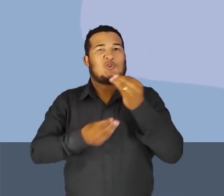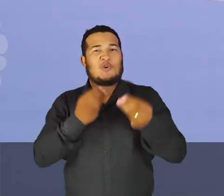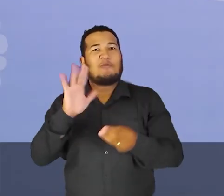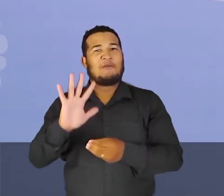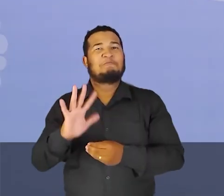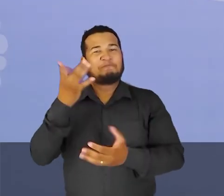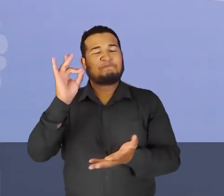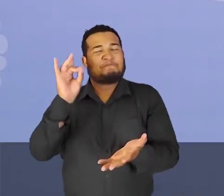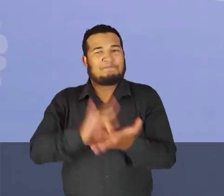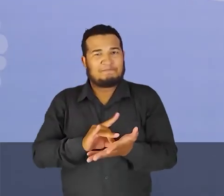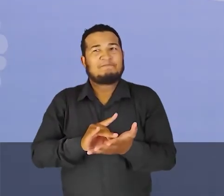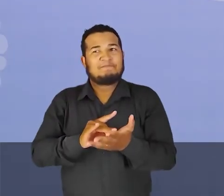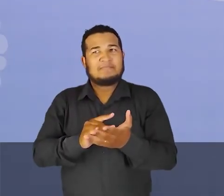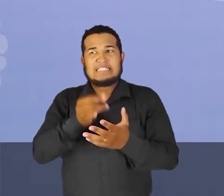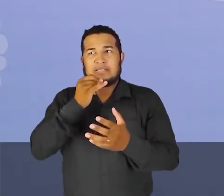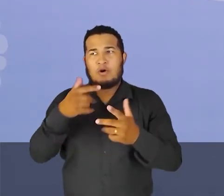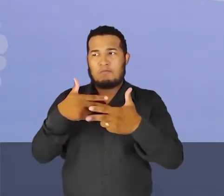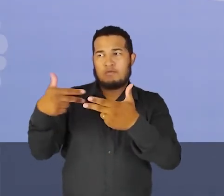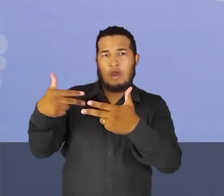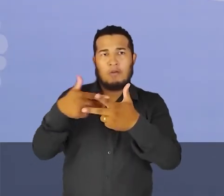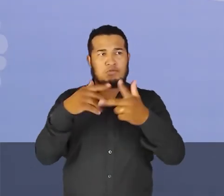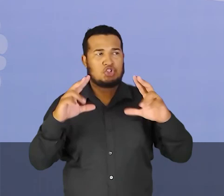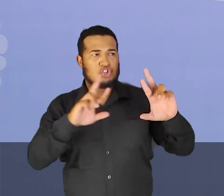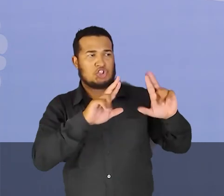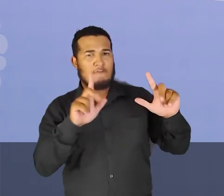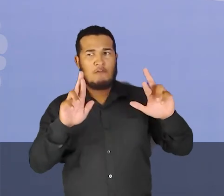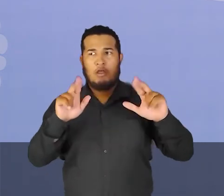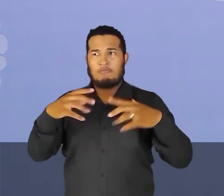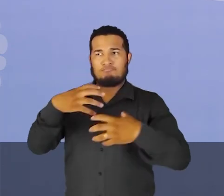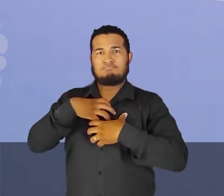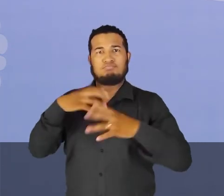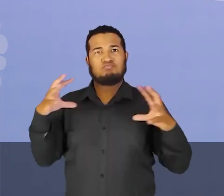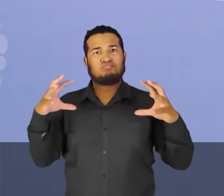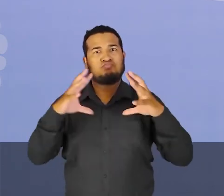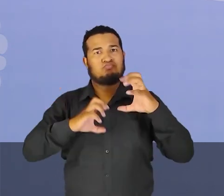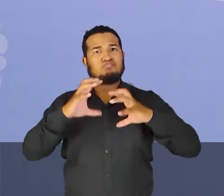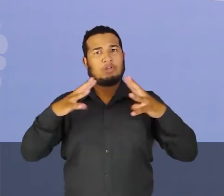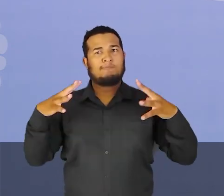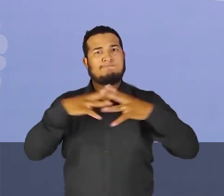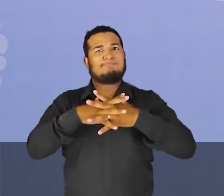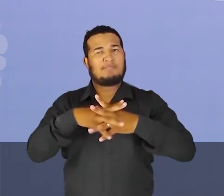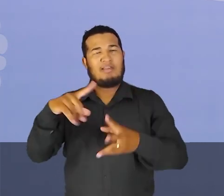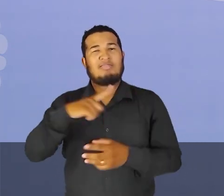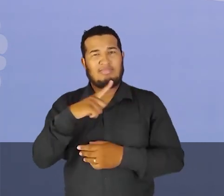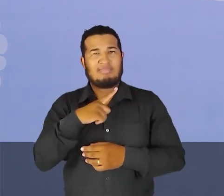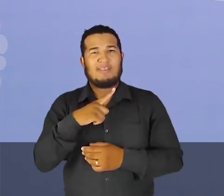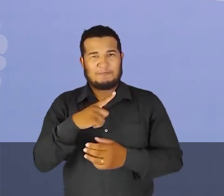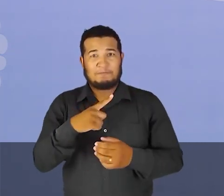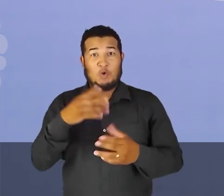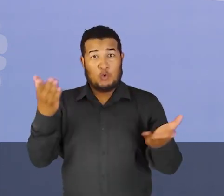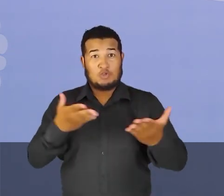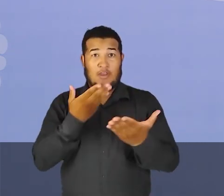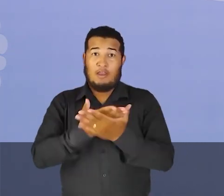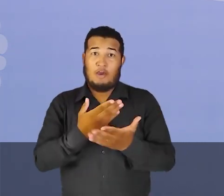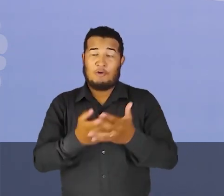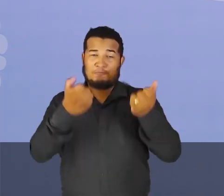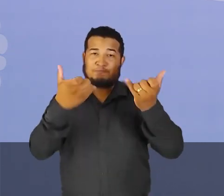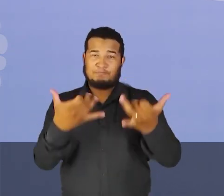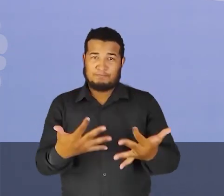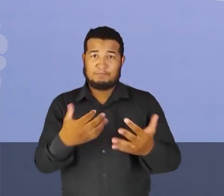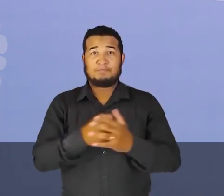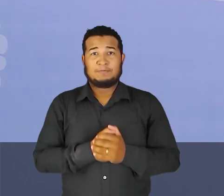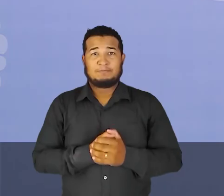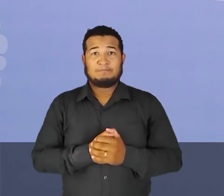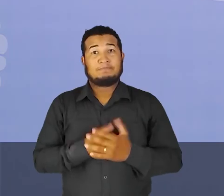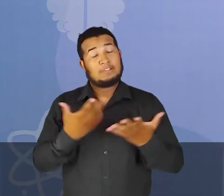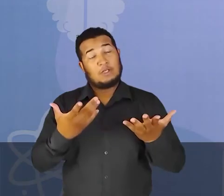prática essa abordagem dos conflitos e das diferenças intergeracionais que nós abordamos aqui nessa